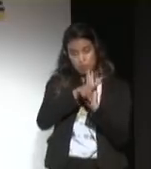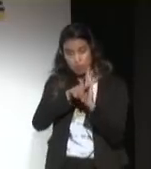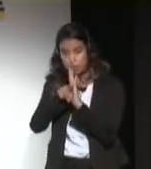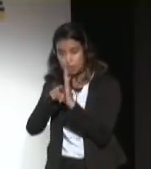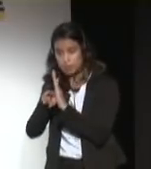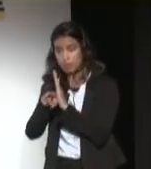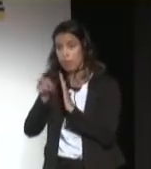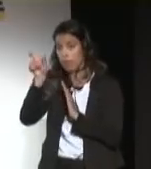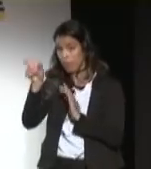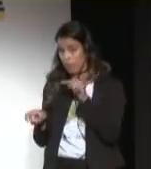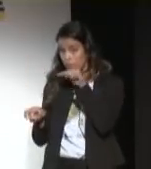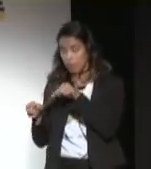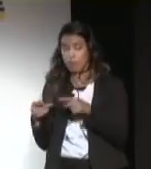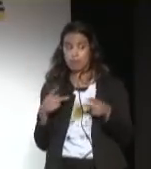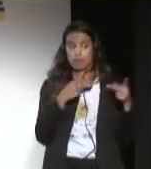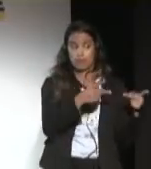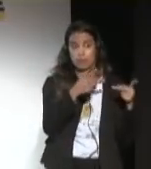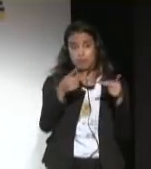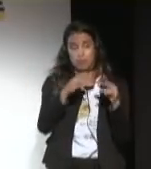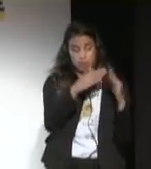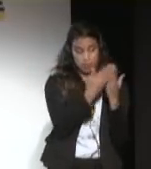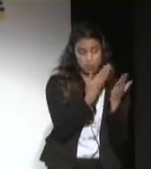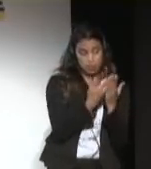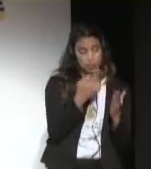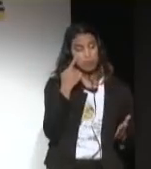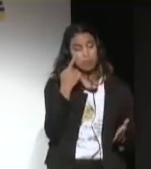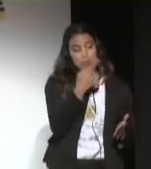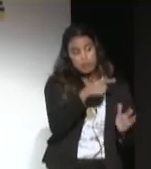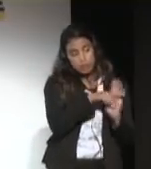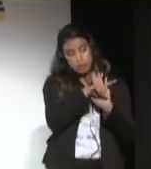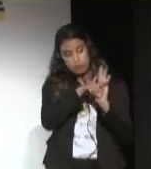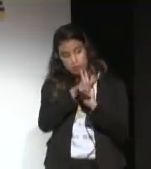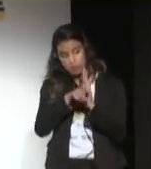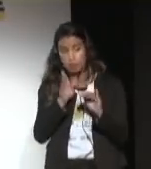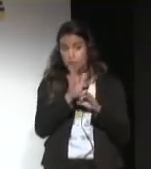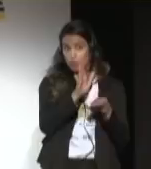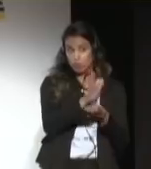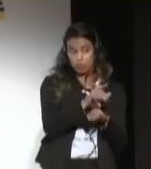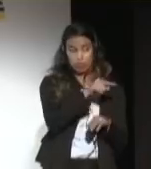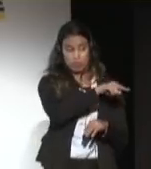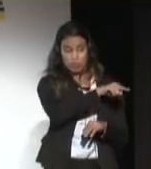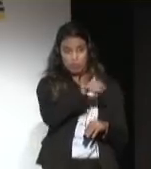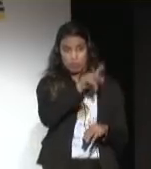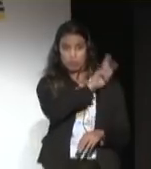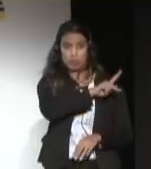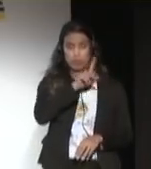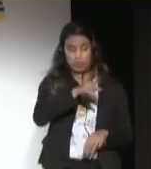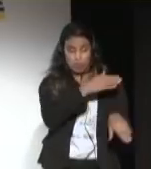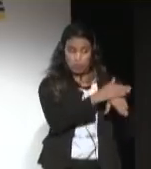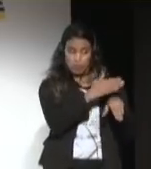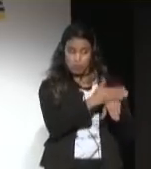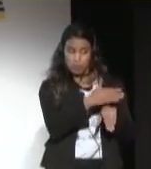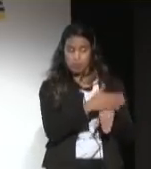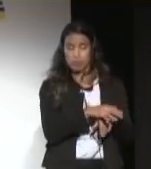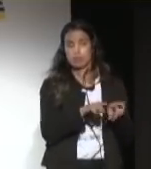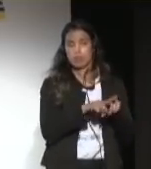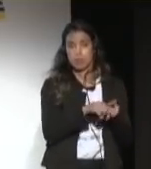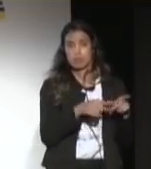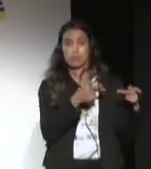para poder prestar assistência para o currículo e treinar os professores da escola, também